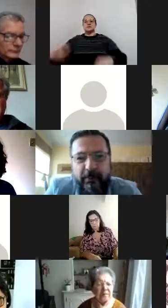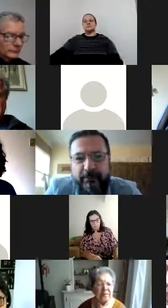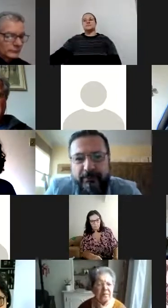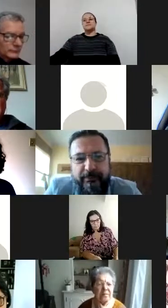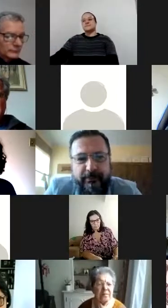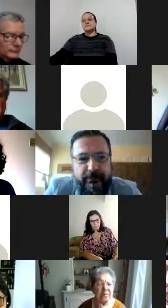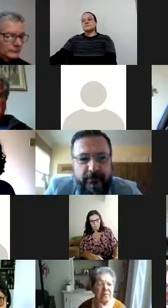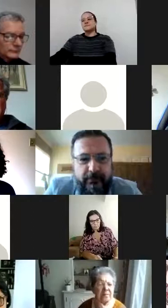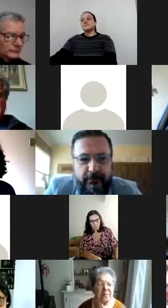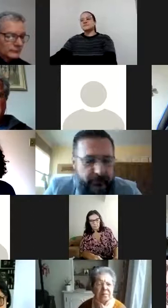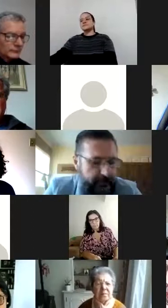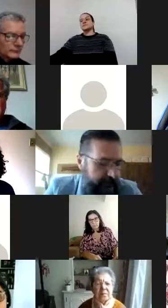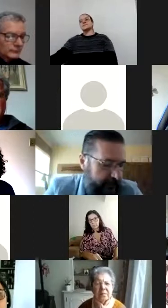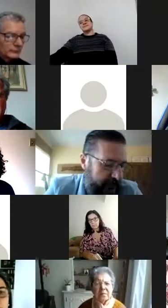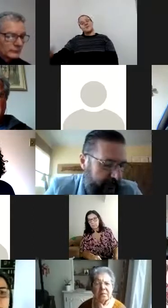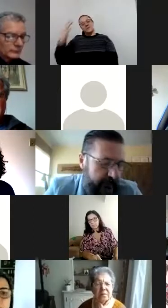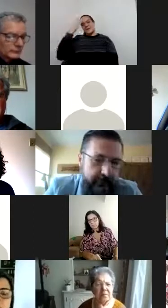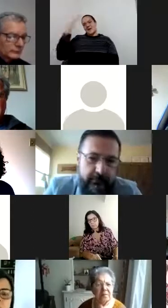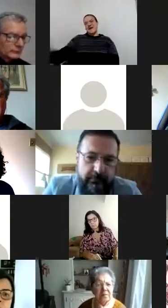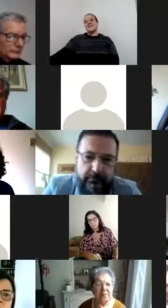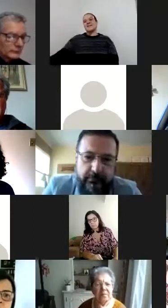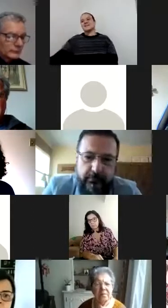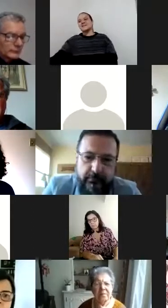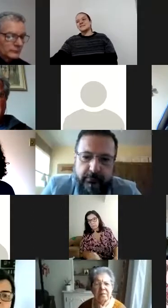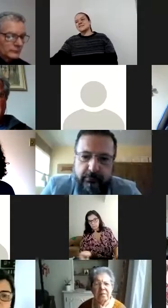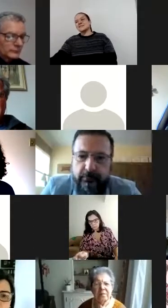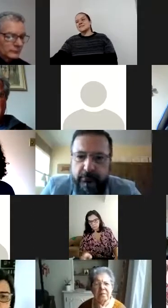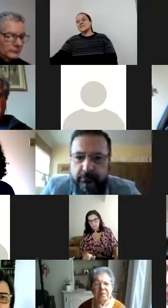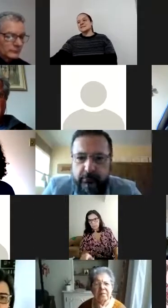Obrigada, Sebastião. Sandra, vamos ver se seu áudio voltou.